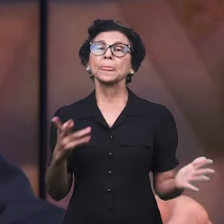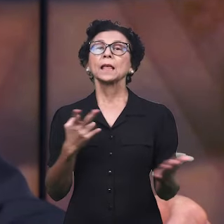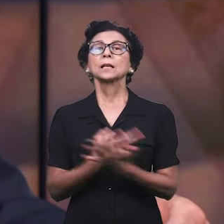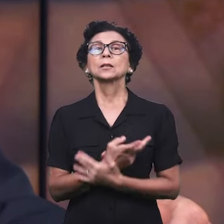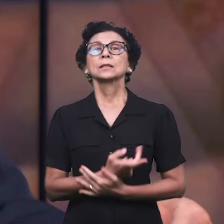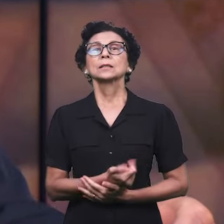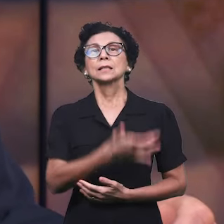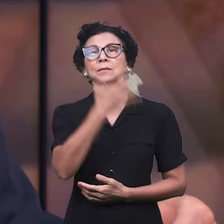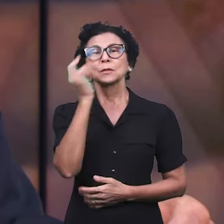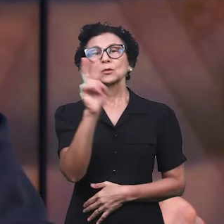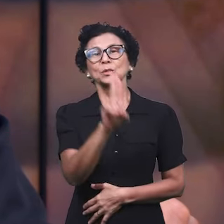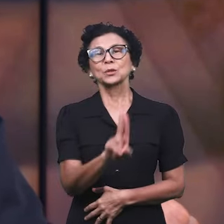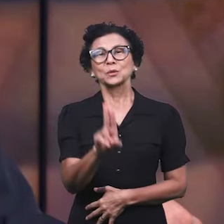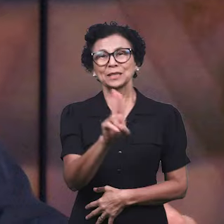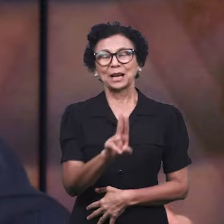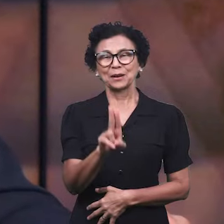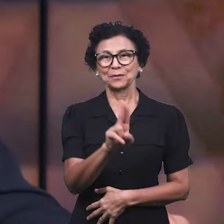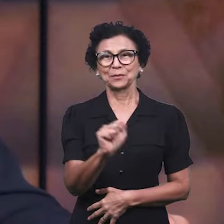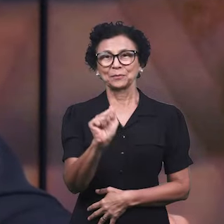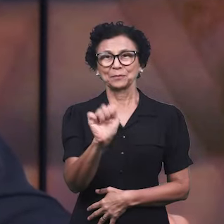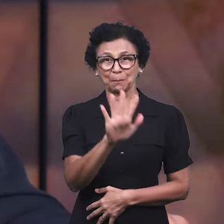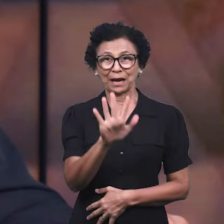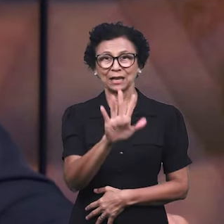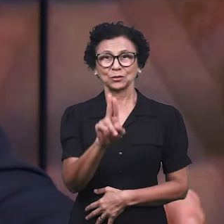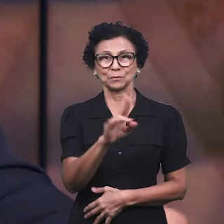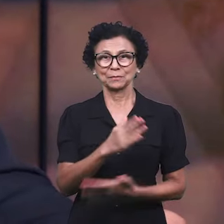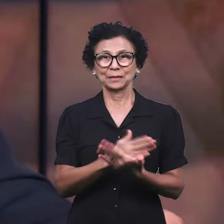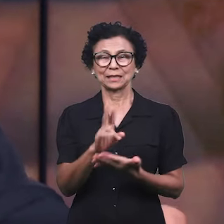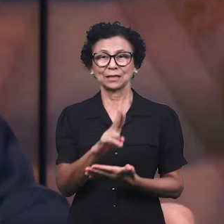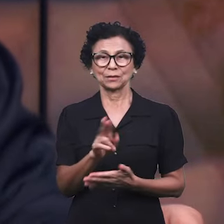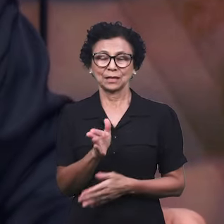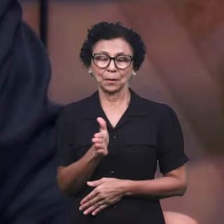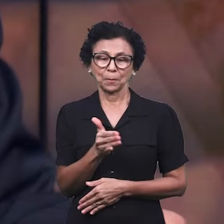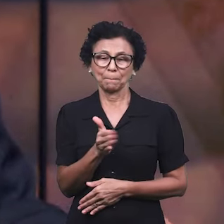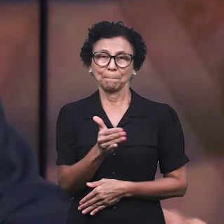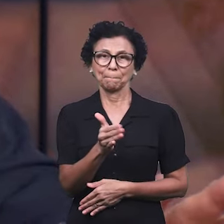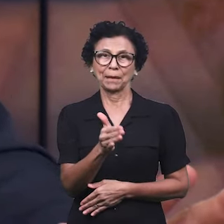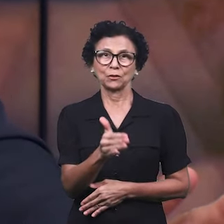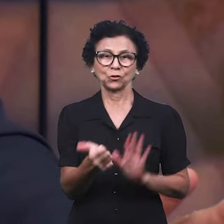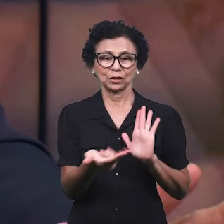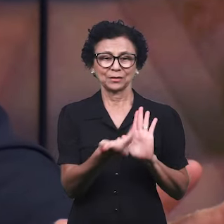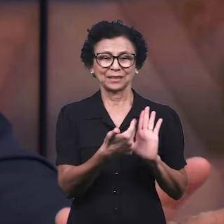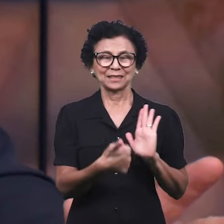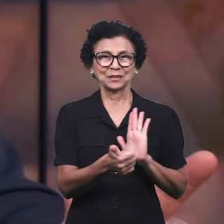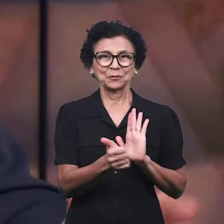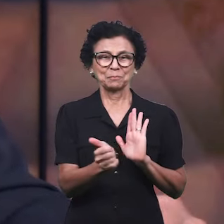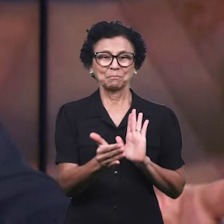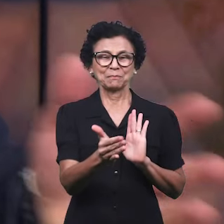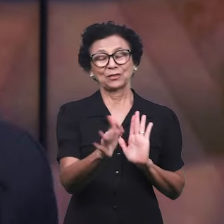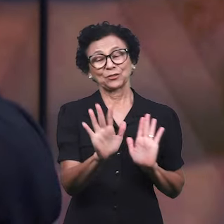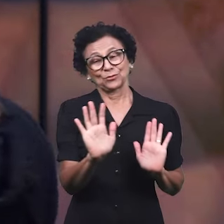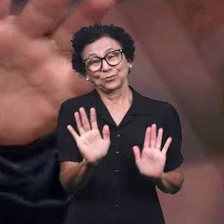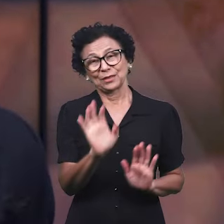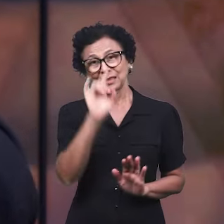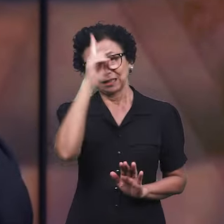usavam imagem começaram a usar o peixinho. Então, esse negócio de usar o peixe não é uma boa ideia,